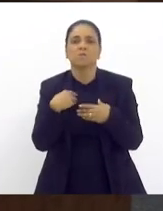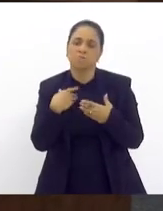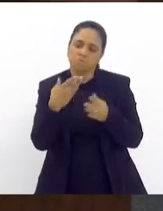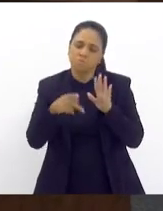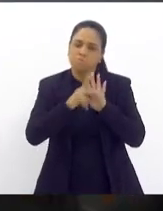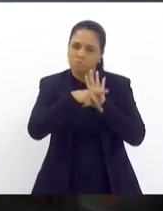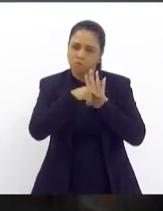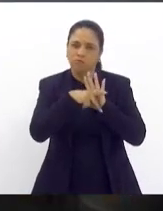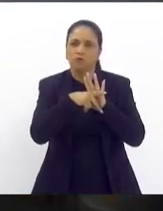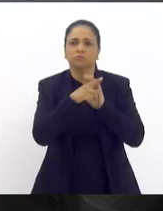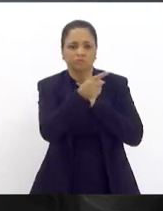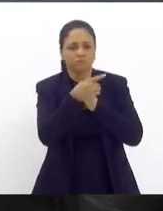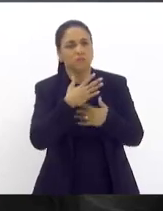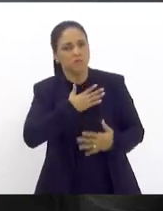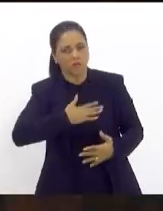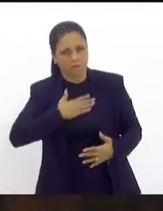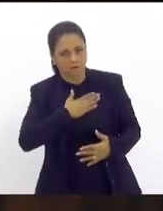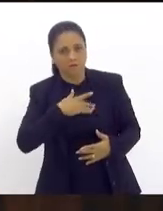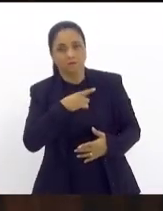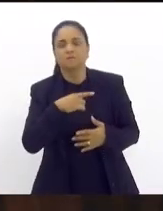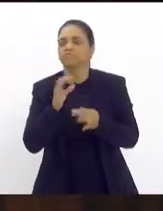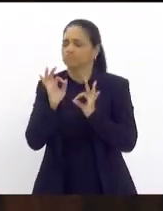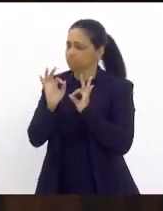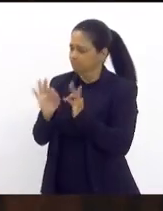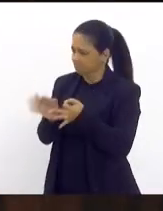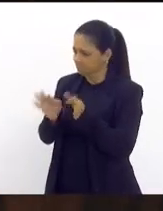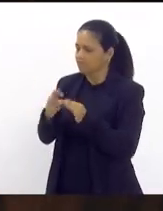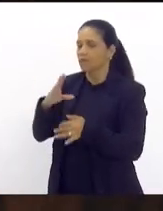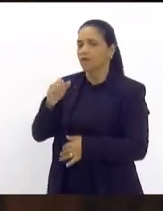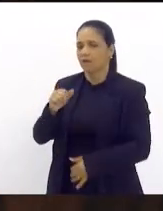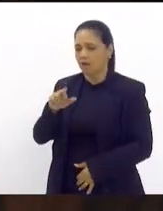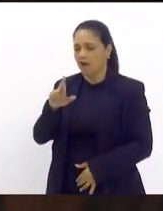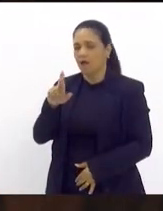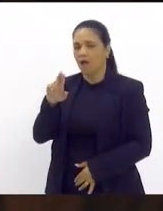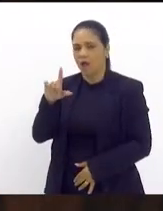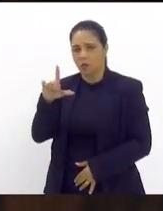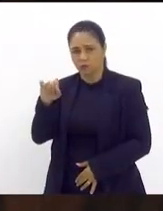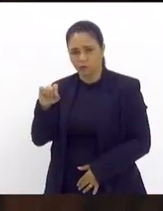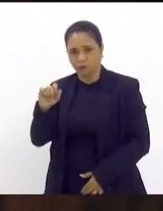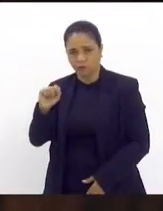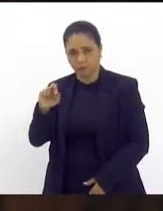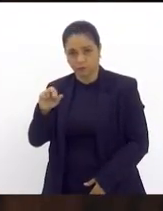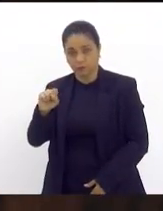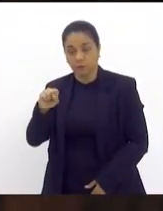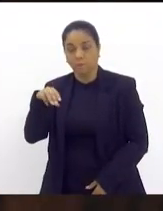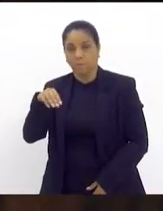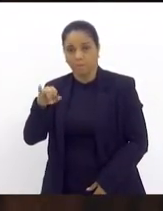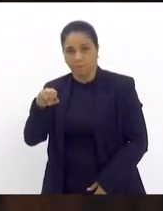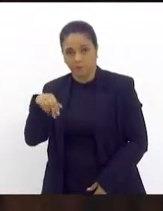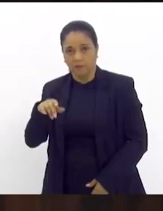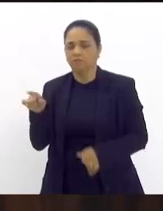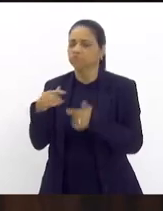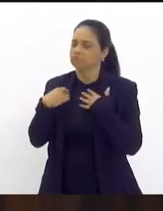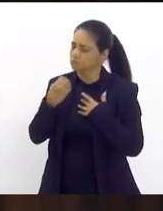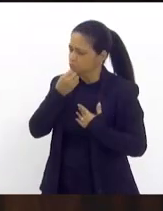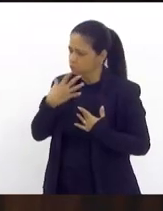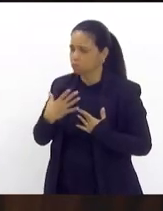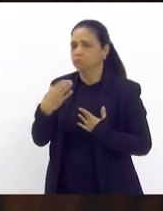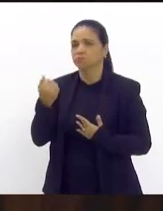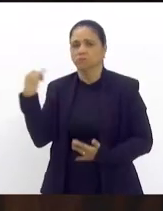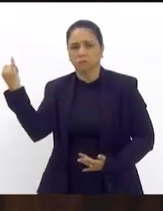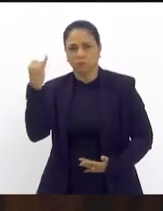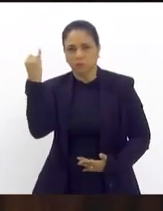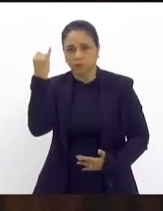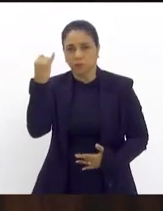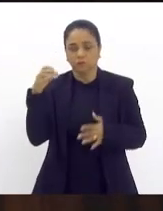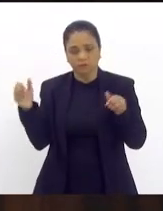sagrado certamente deputado Carlos Mickey muito importante esse gesto de vossas excelências em se unirem